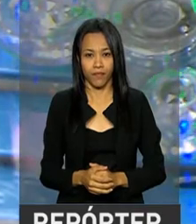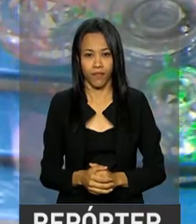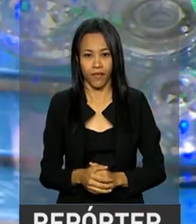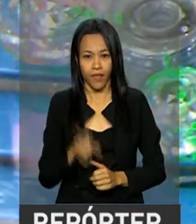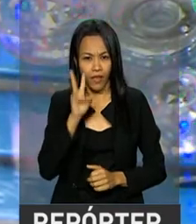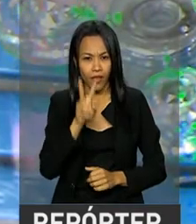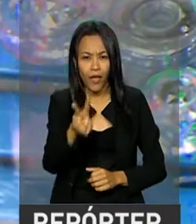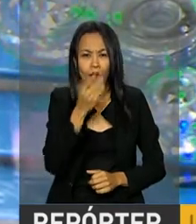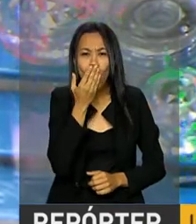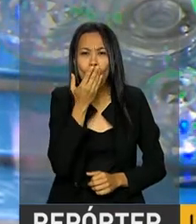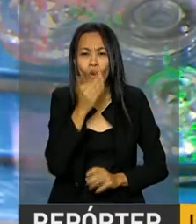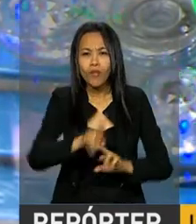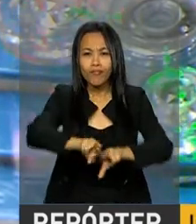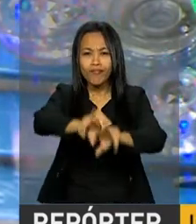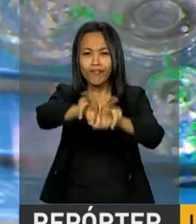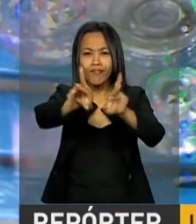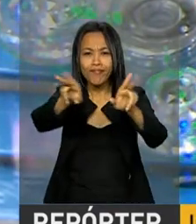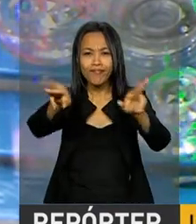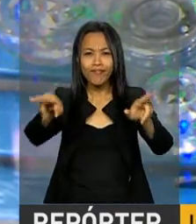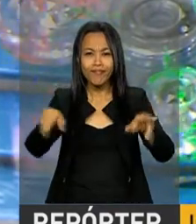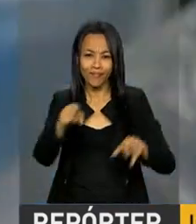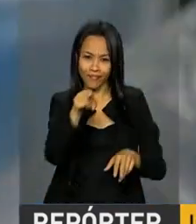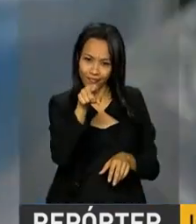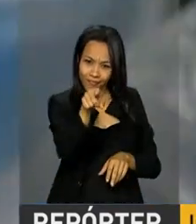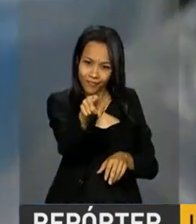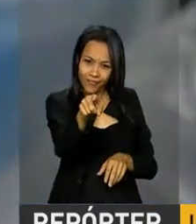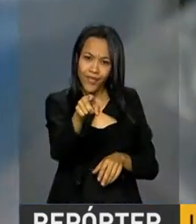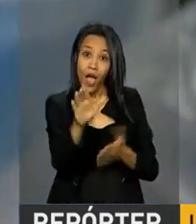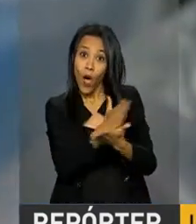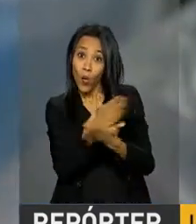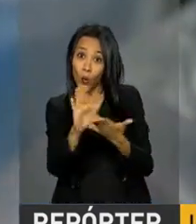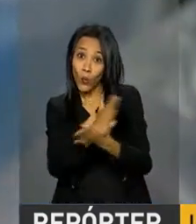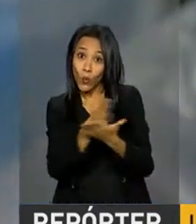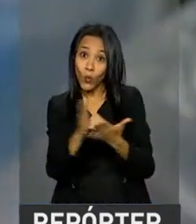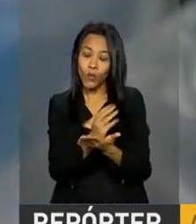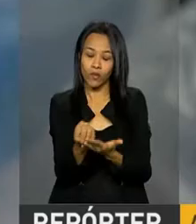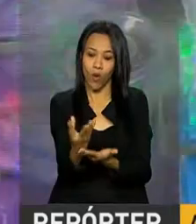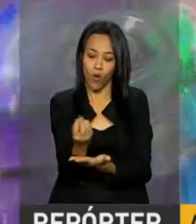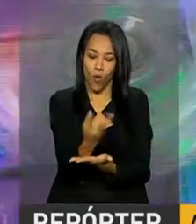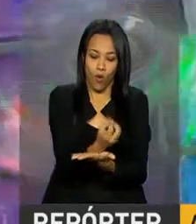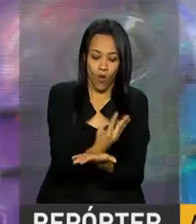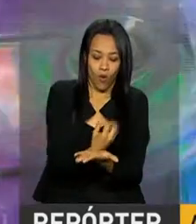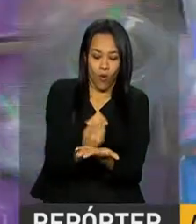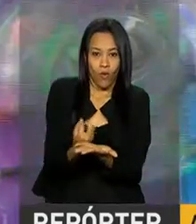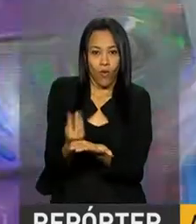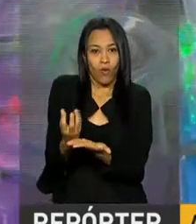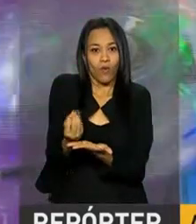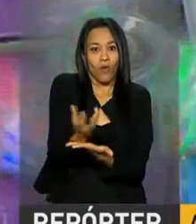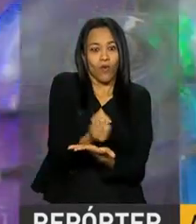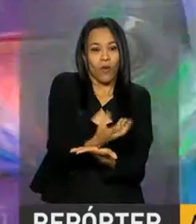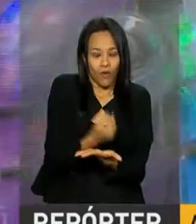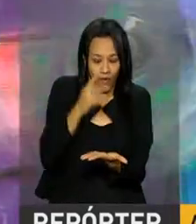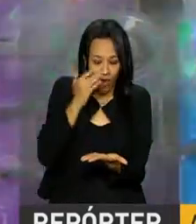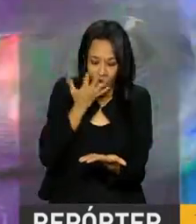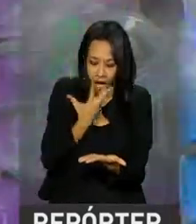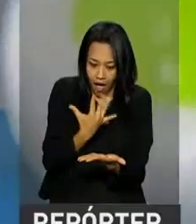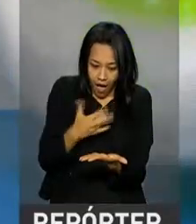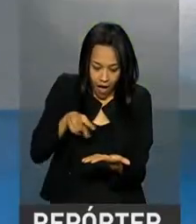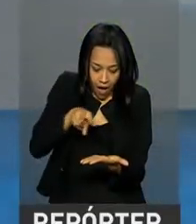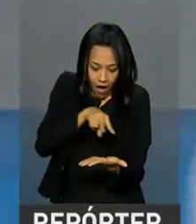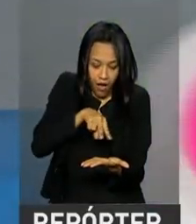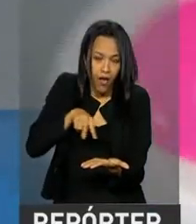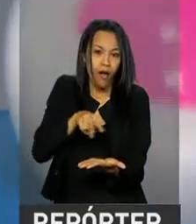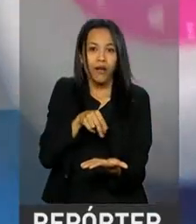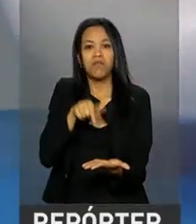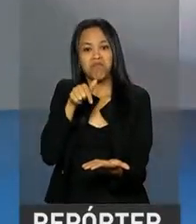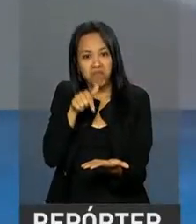Tem de todas as cores e diferentes formatos, alguns até com luzes de LED que produzem efeitos visuais atraentes.